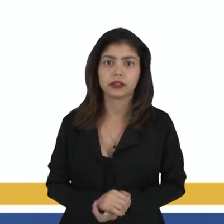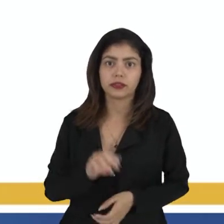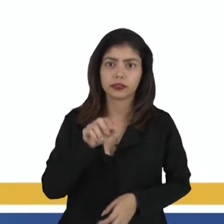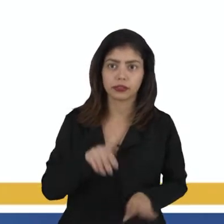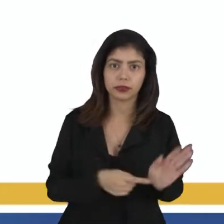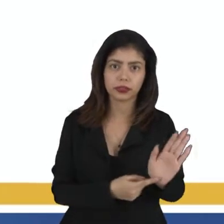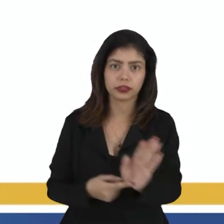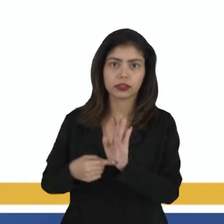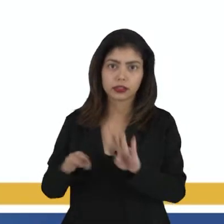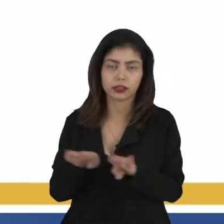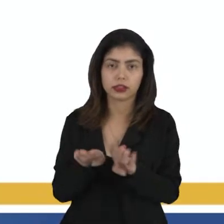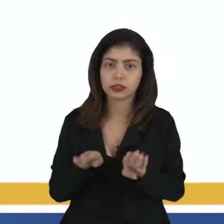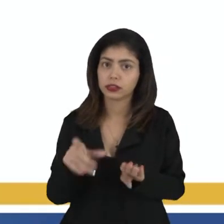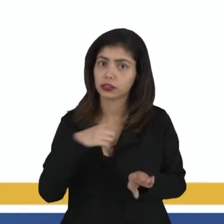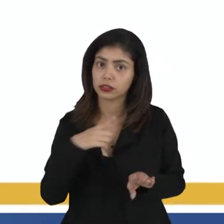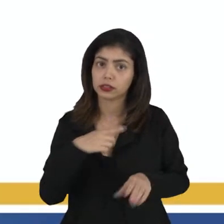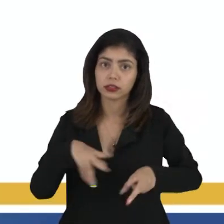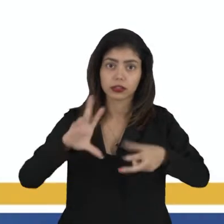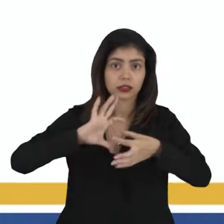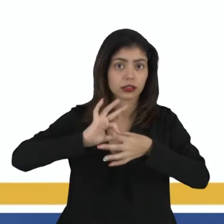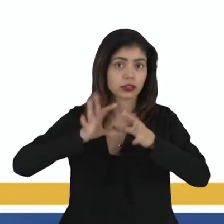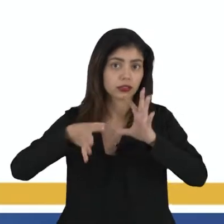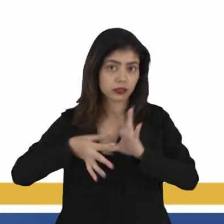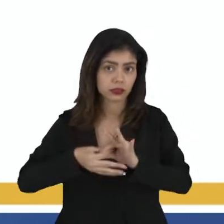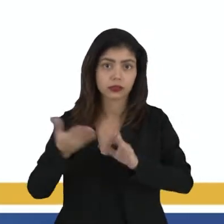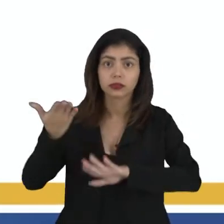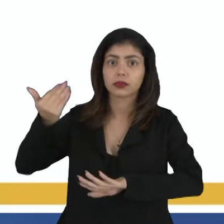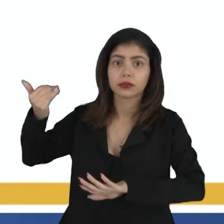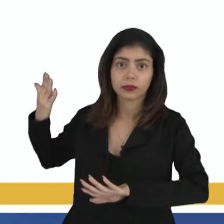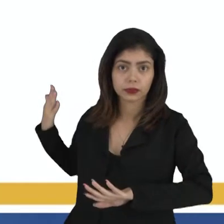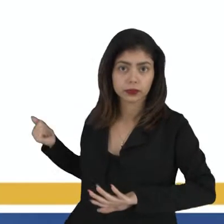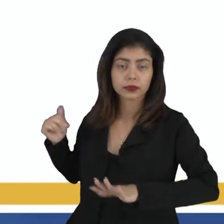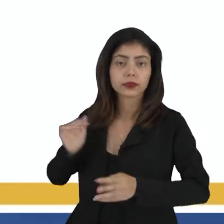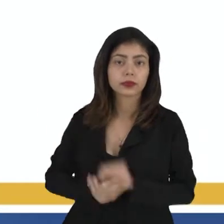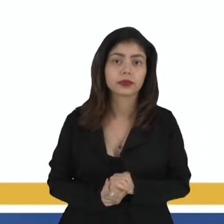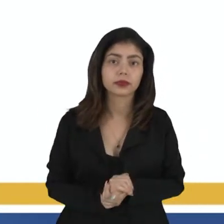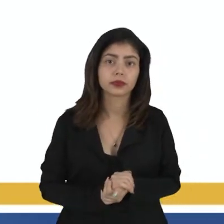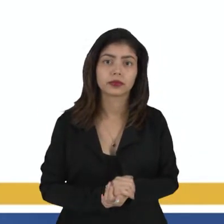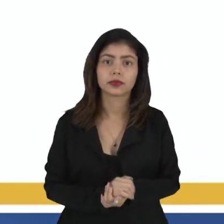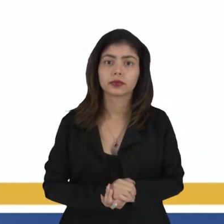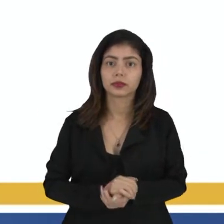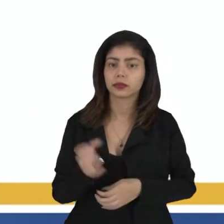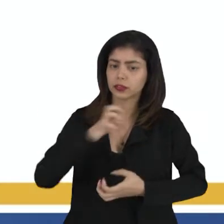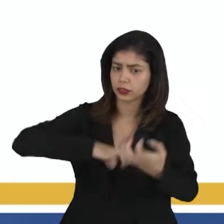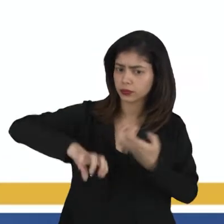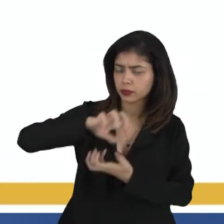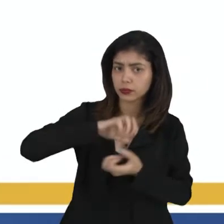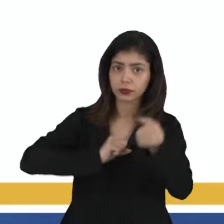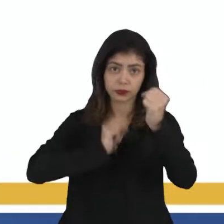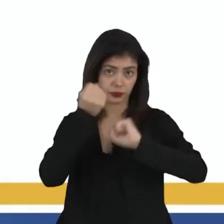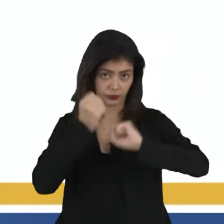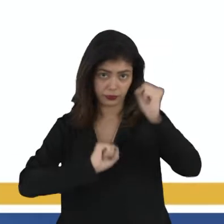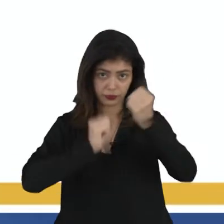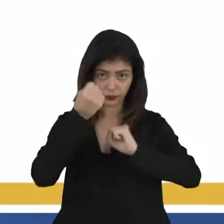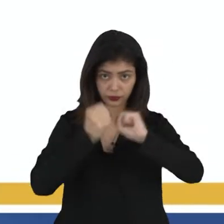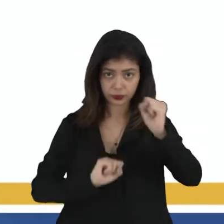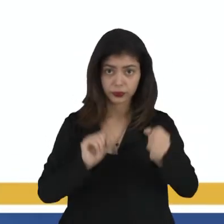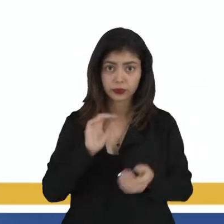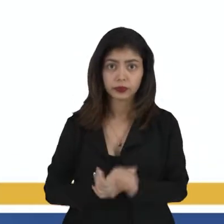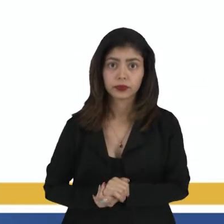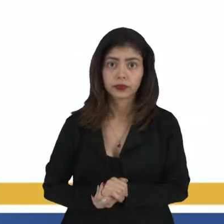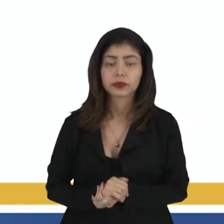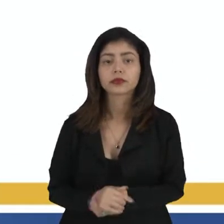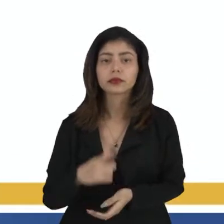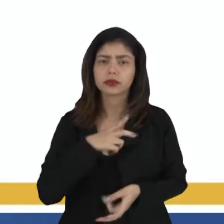justamente retratar esse contexto passado, que é a época da Revolução Industrial. Então vocês